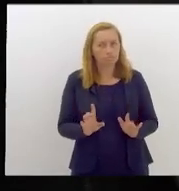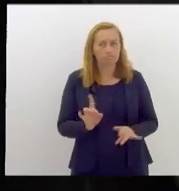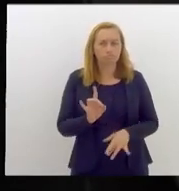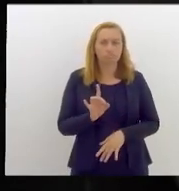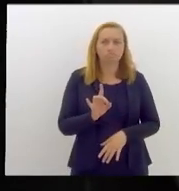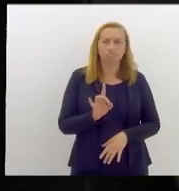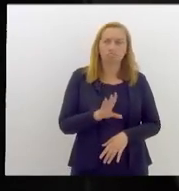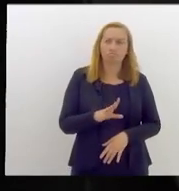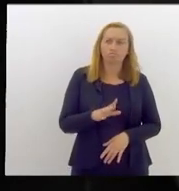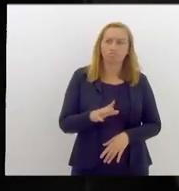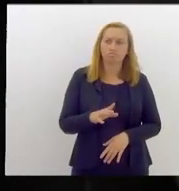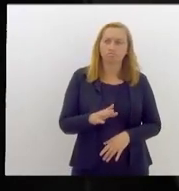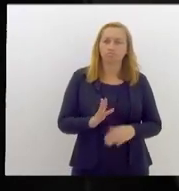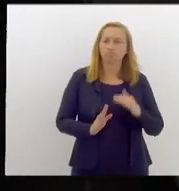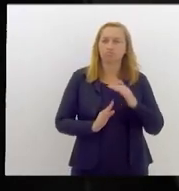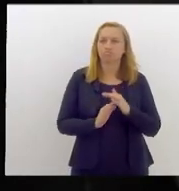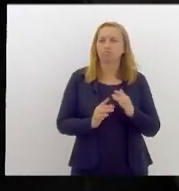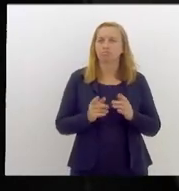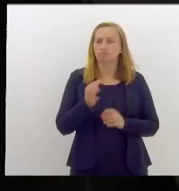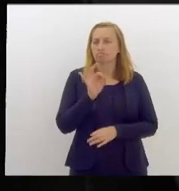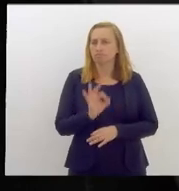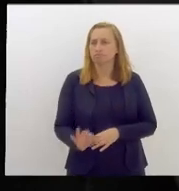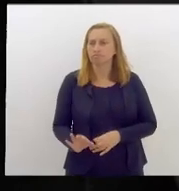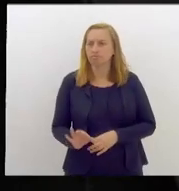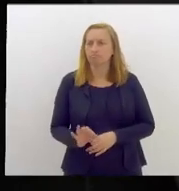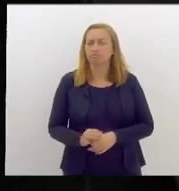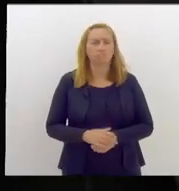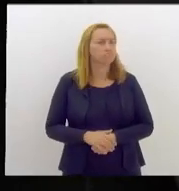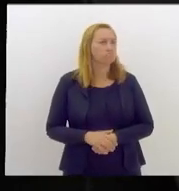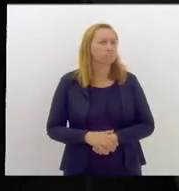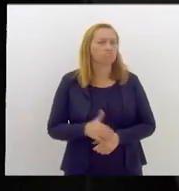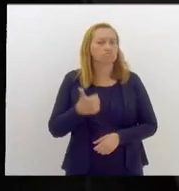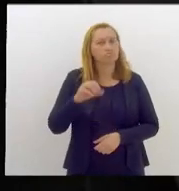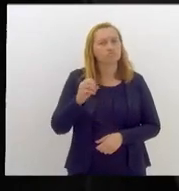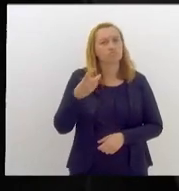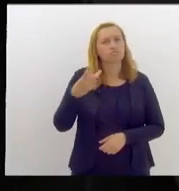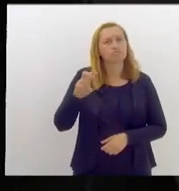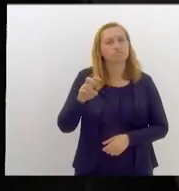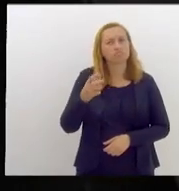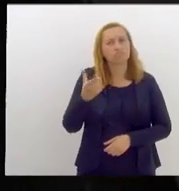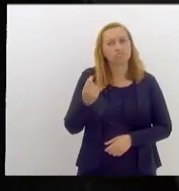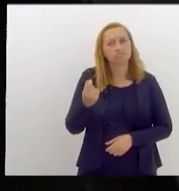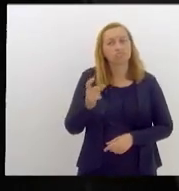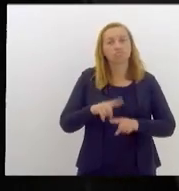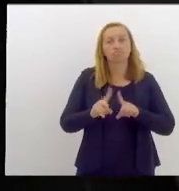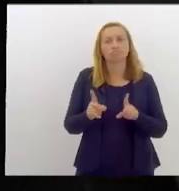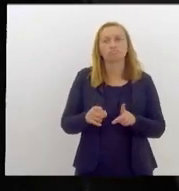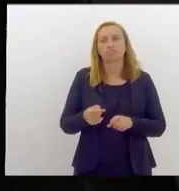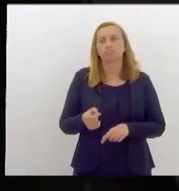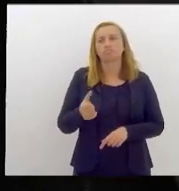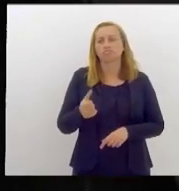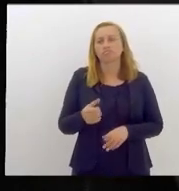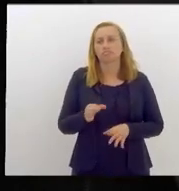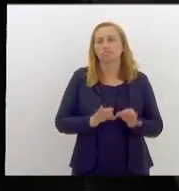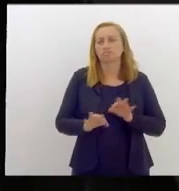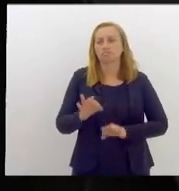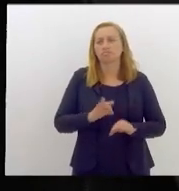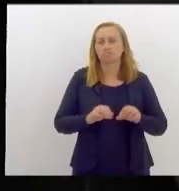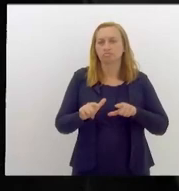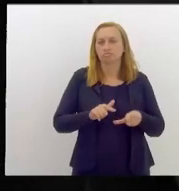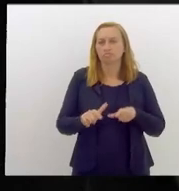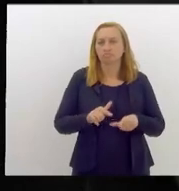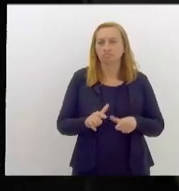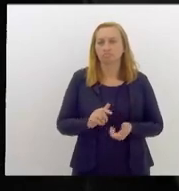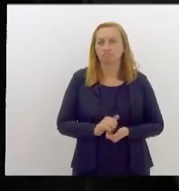se trata aqui de ficção percentual razoável 10 15% que sejam mas por programa de trabalho